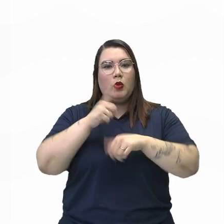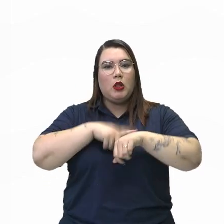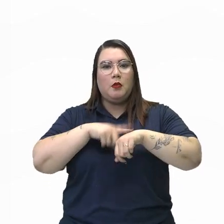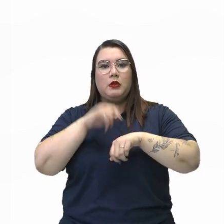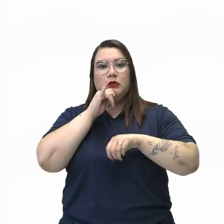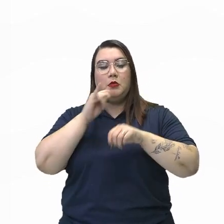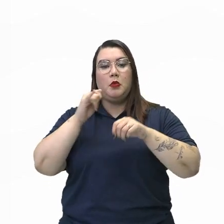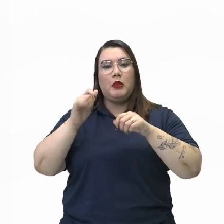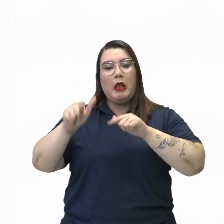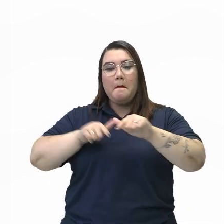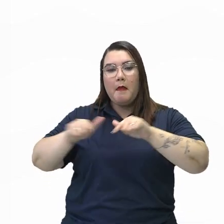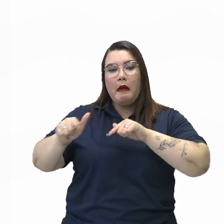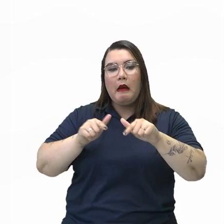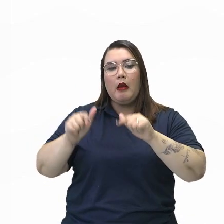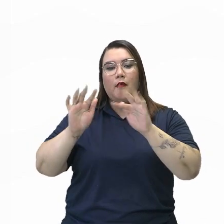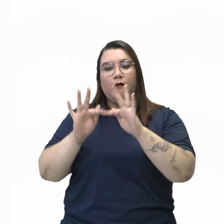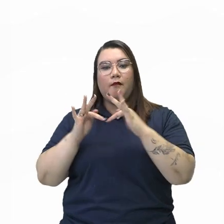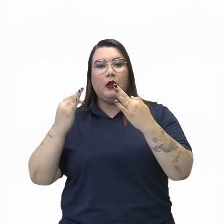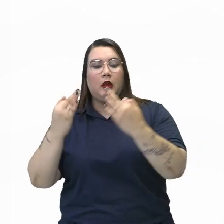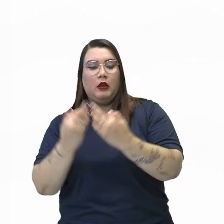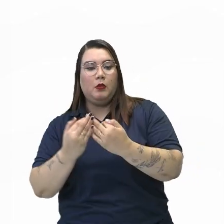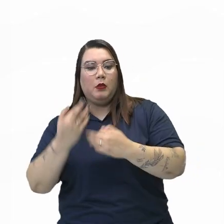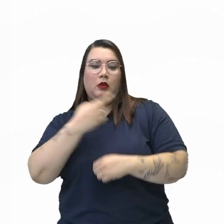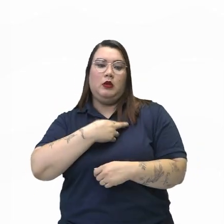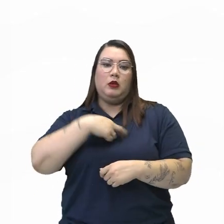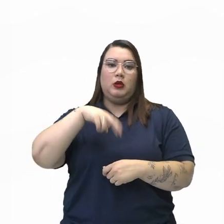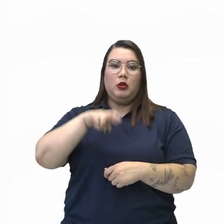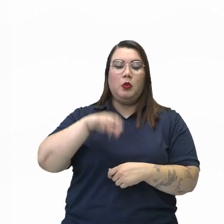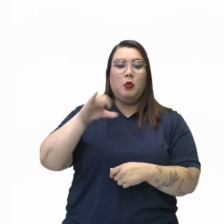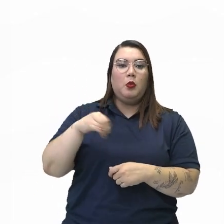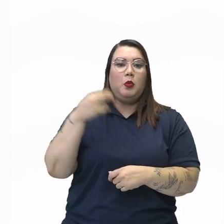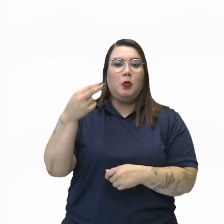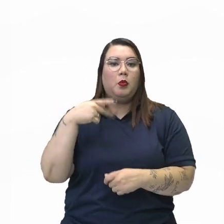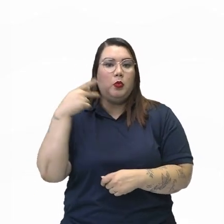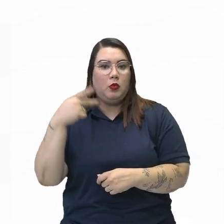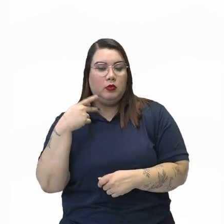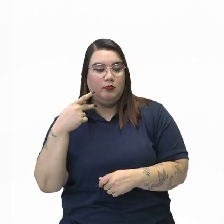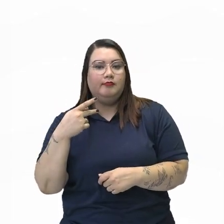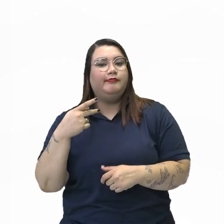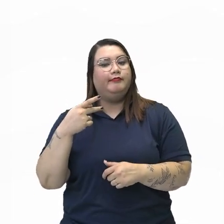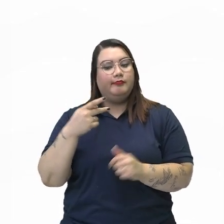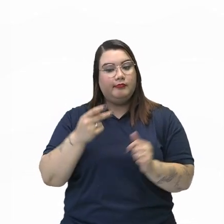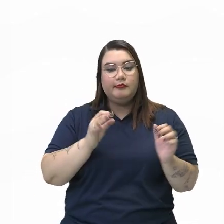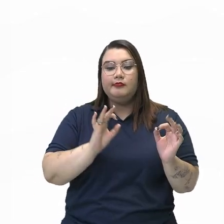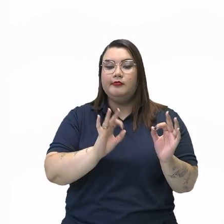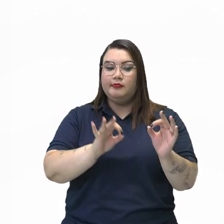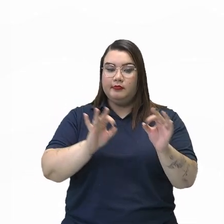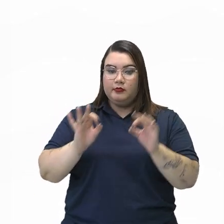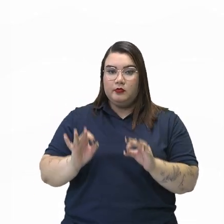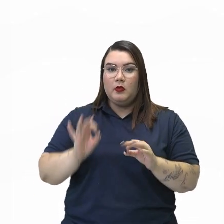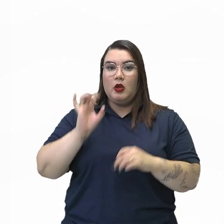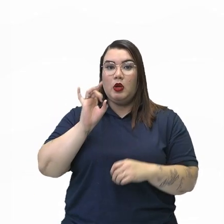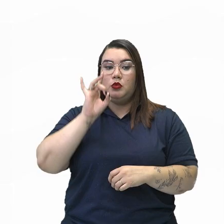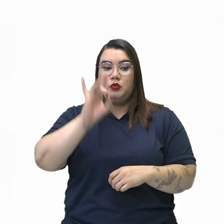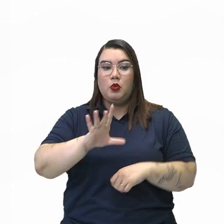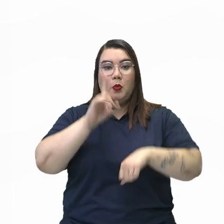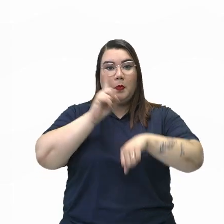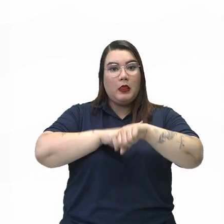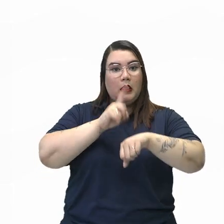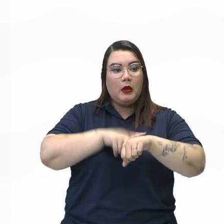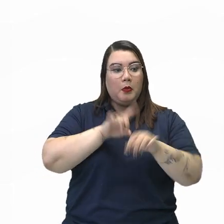trabalho, da família, da religião ou da política. Realmente é naquele seu